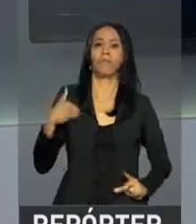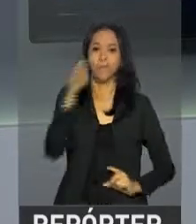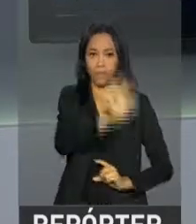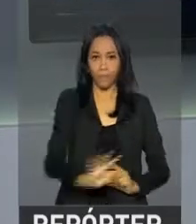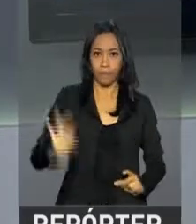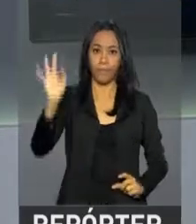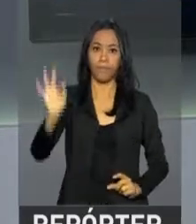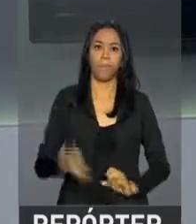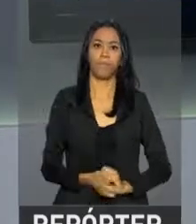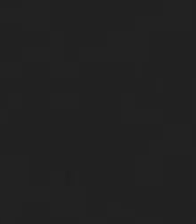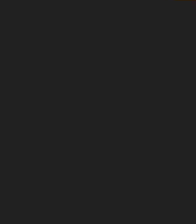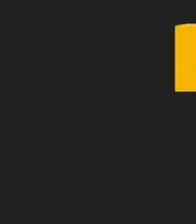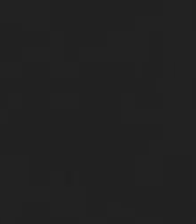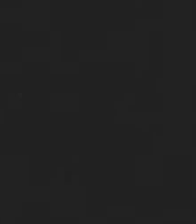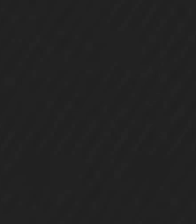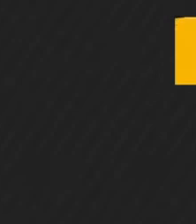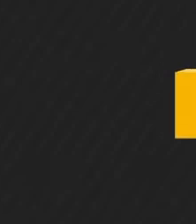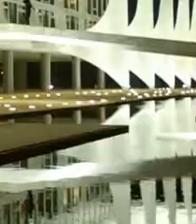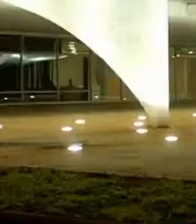federal